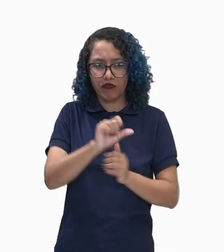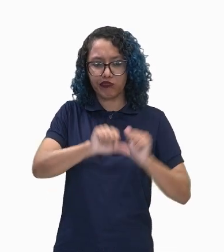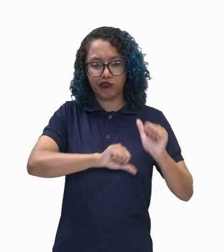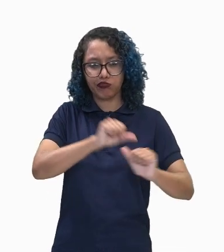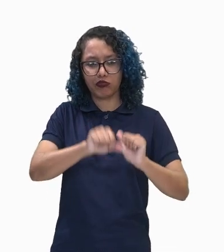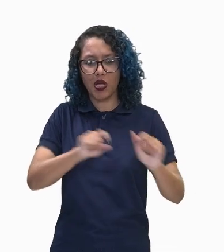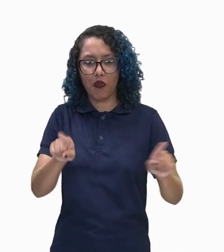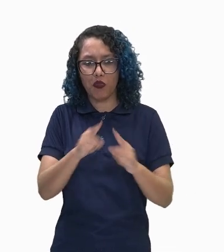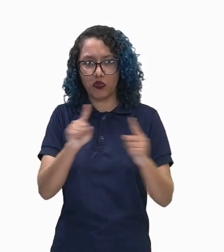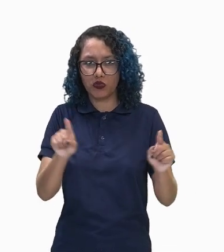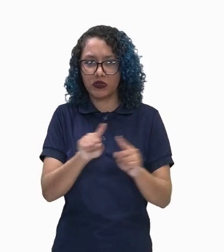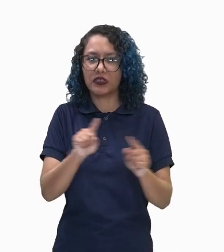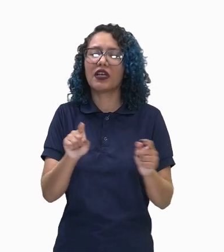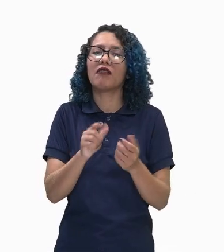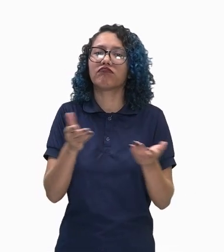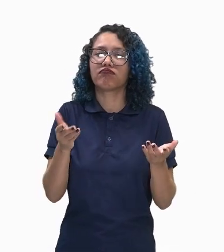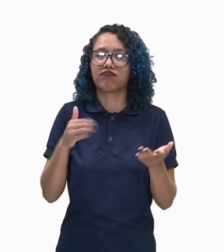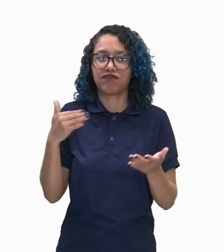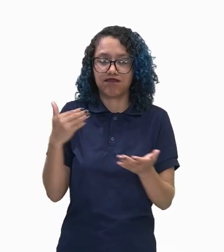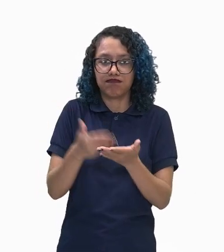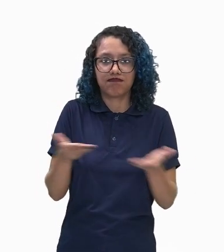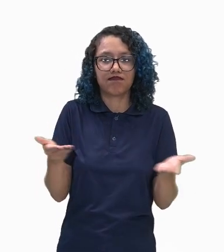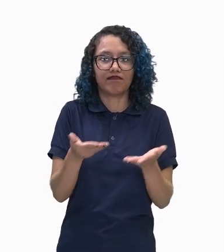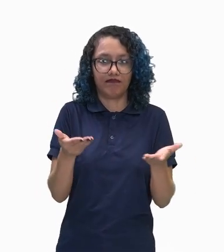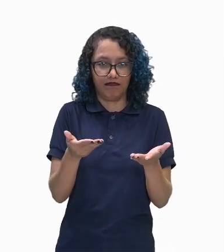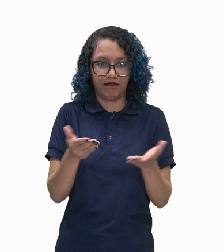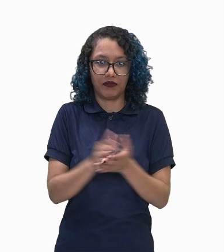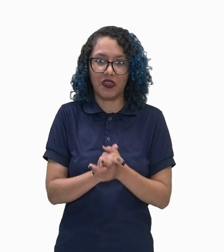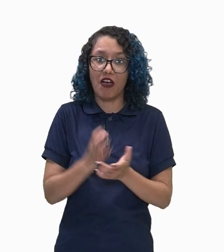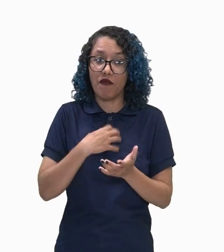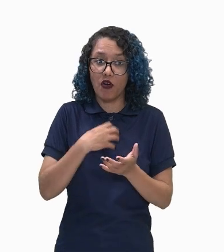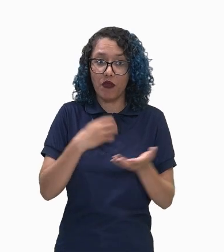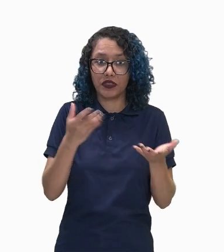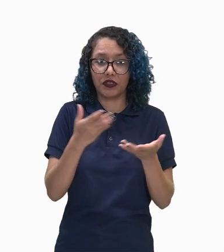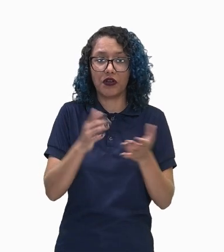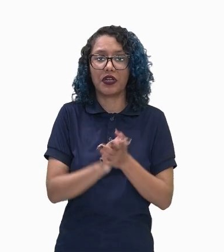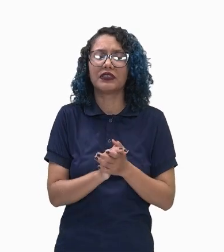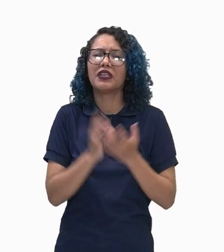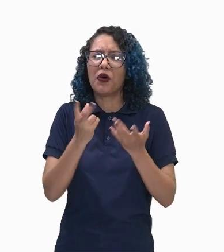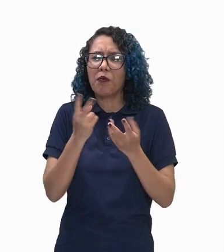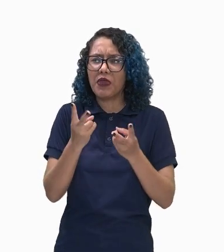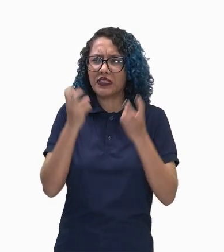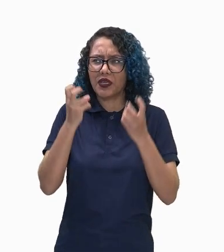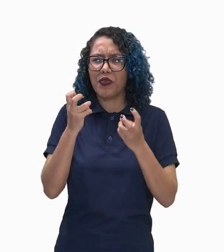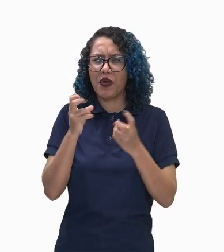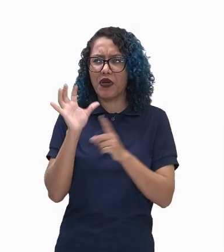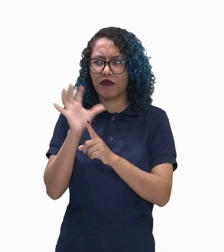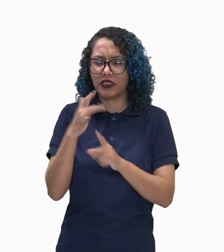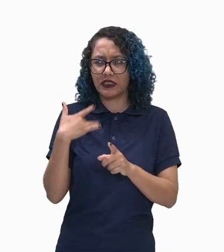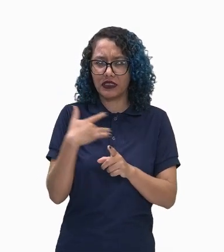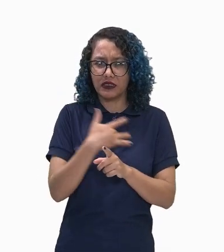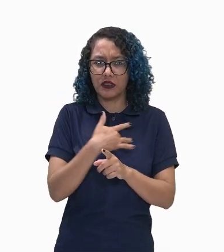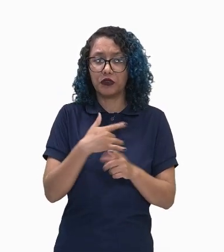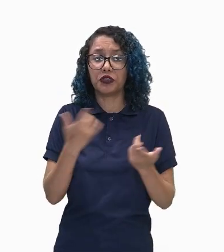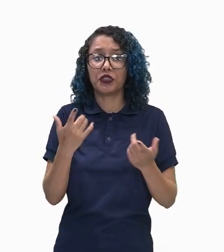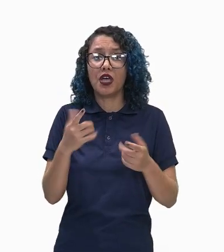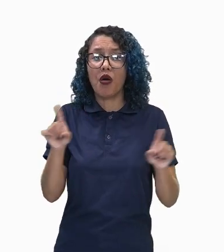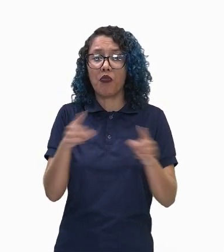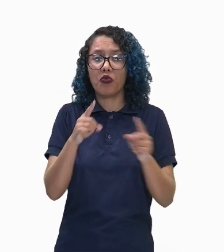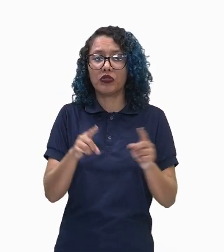ouvir atualmente. Um estudo que buscou investigar esses efeitos na saúde mostrou que a música sintonizada